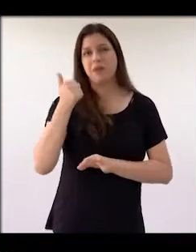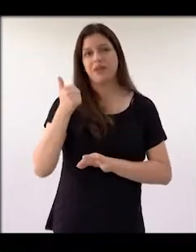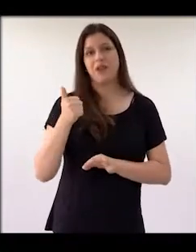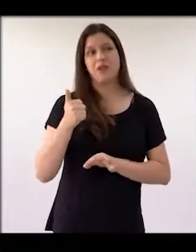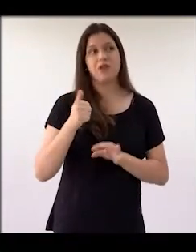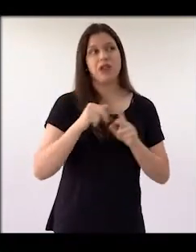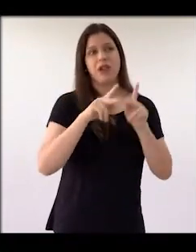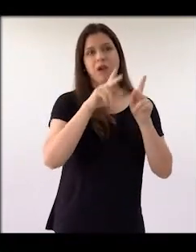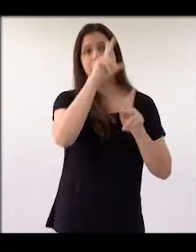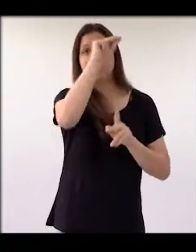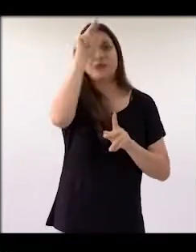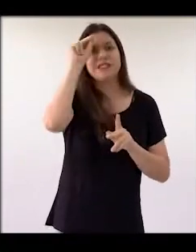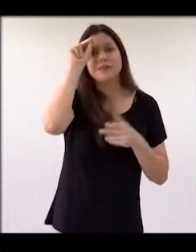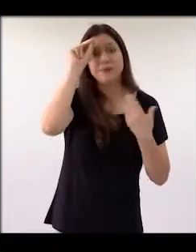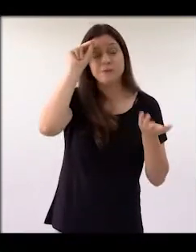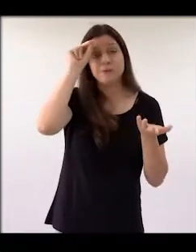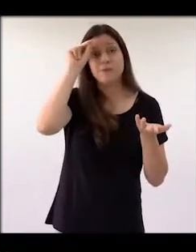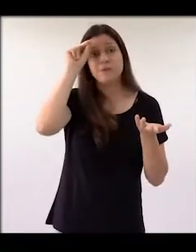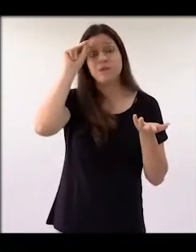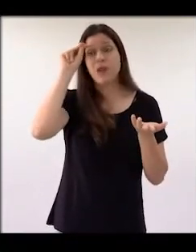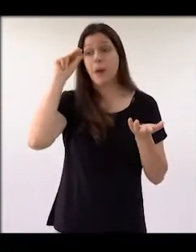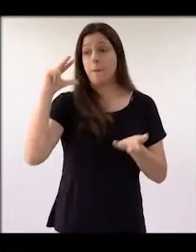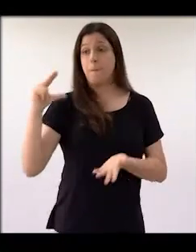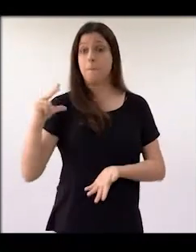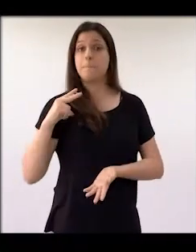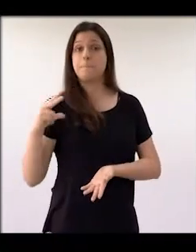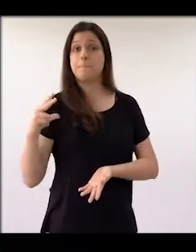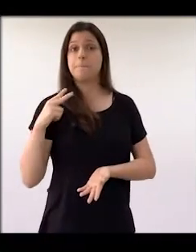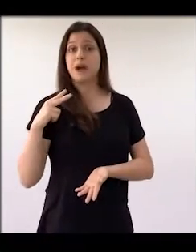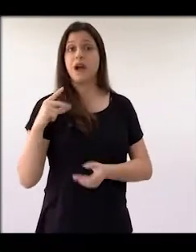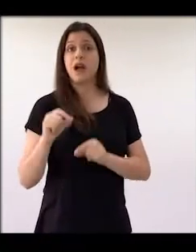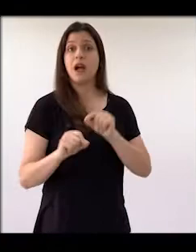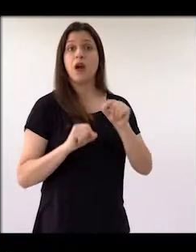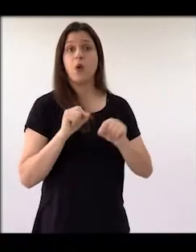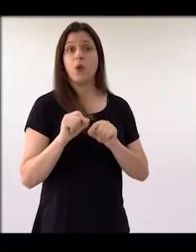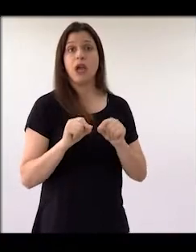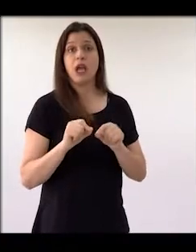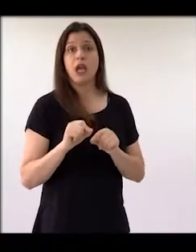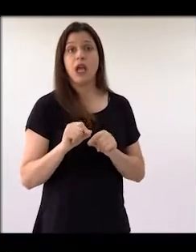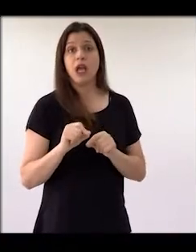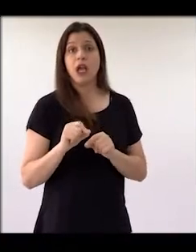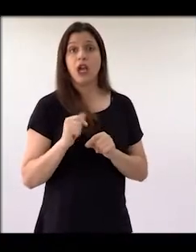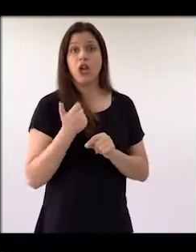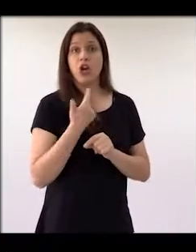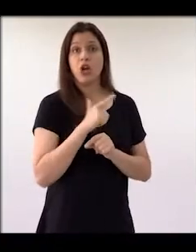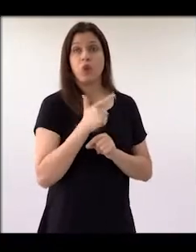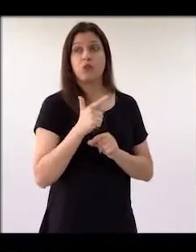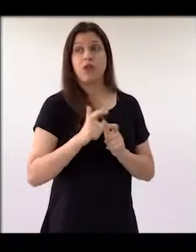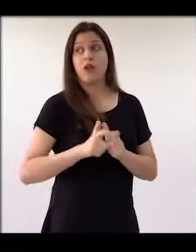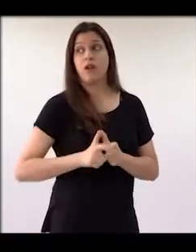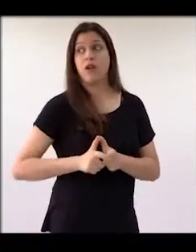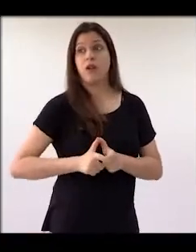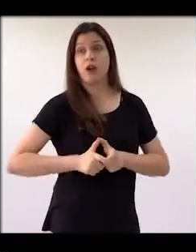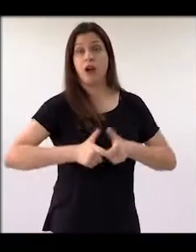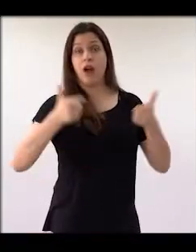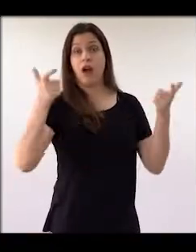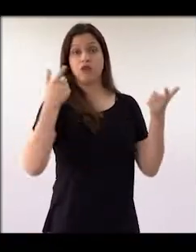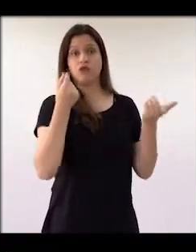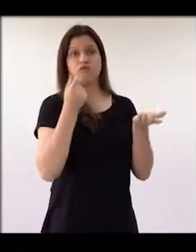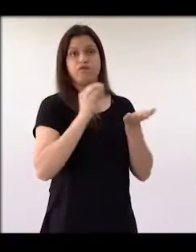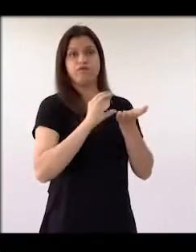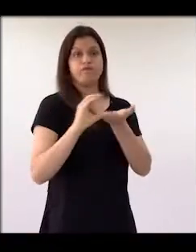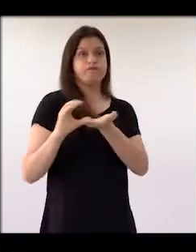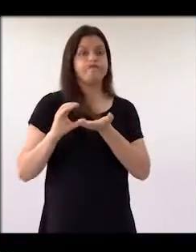a municipal, né? Então, assim, os privados, eles se comportam de uma forma, às vezes, por ele não ter um volume grande de disponibilidade